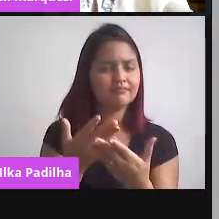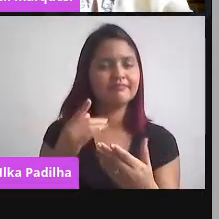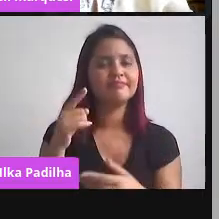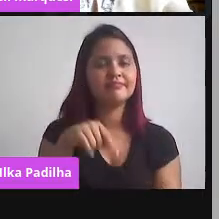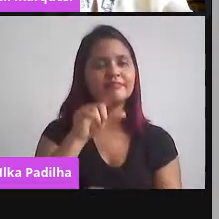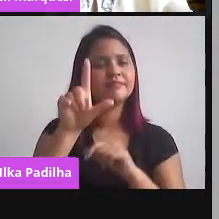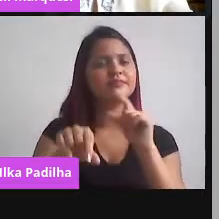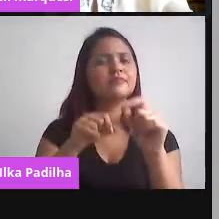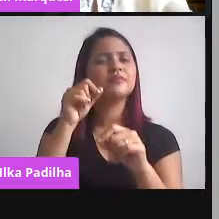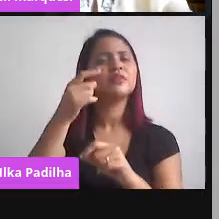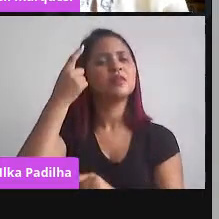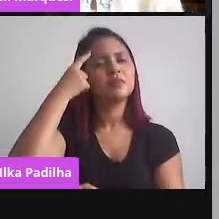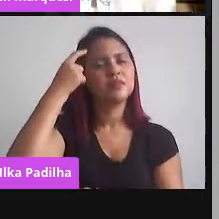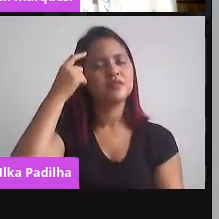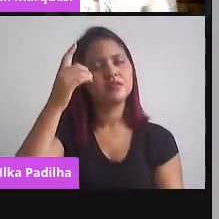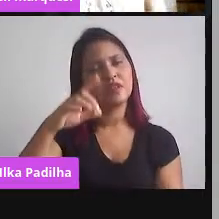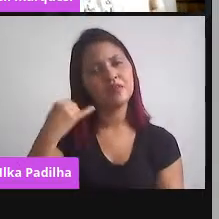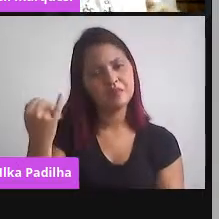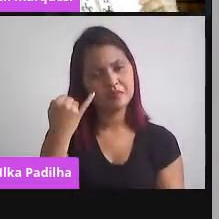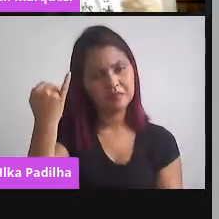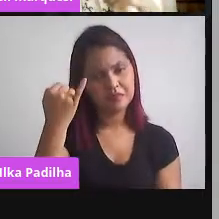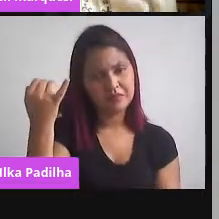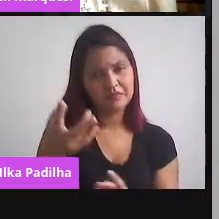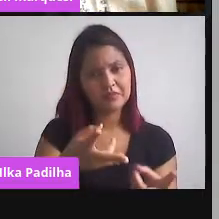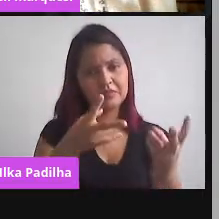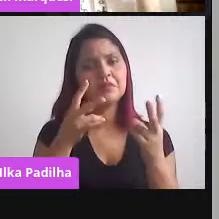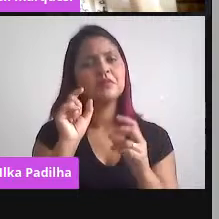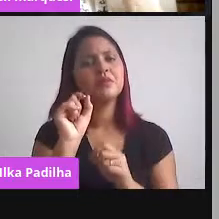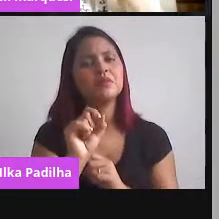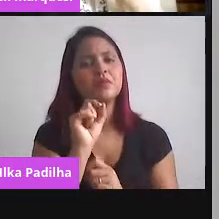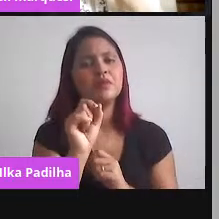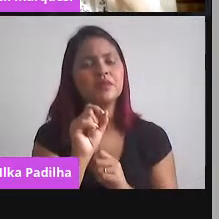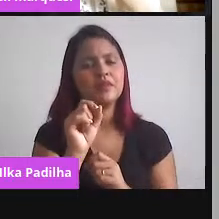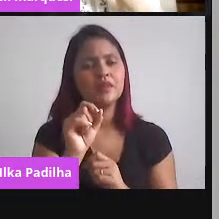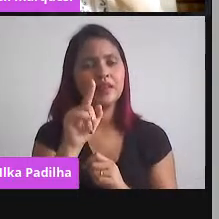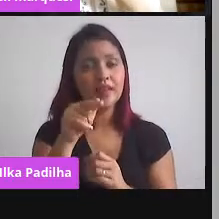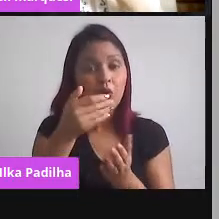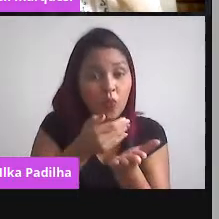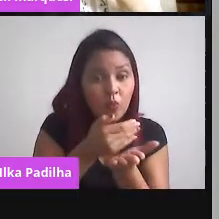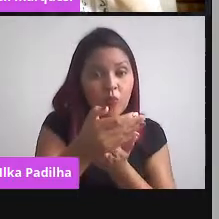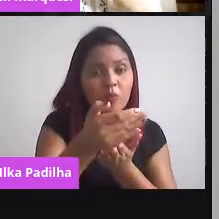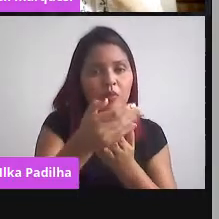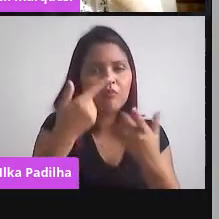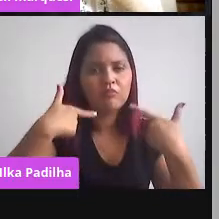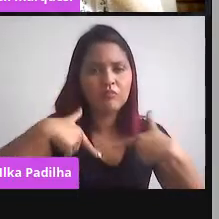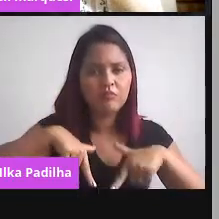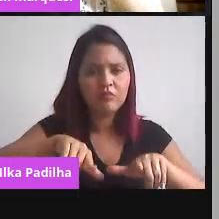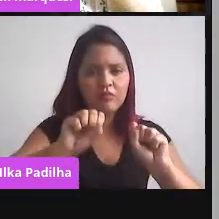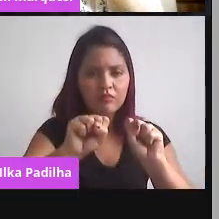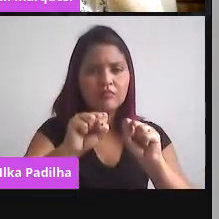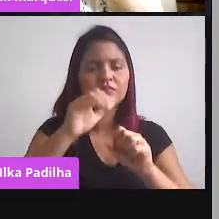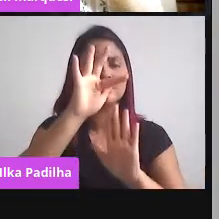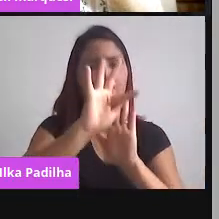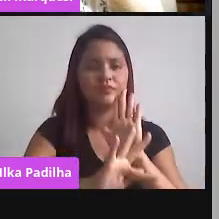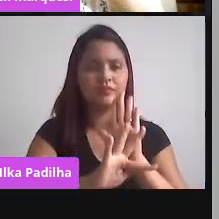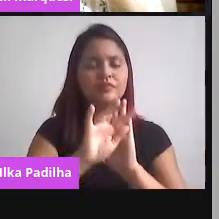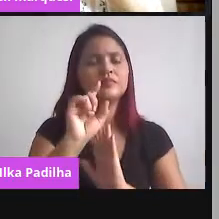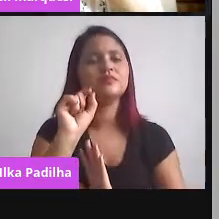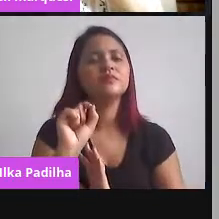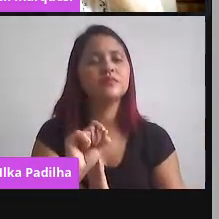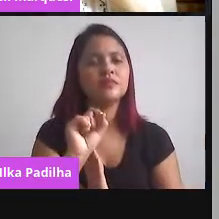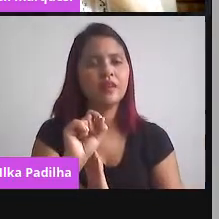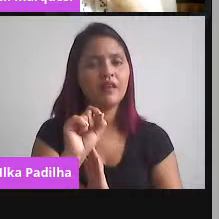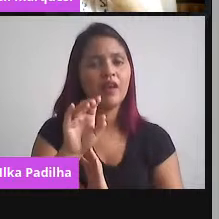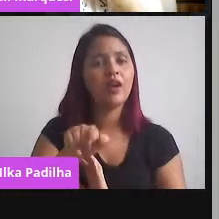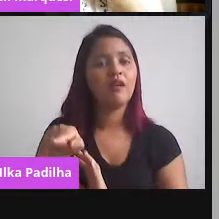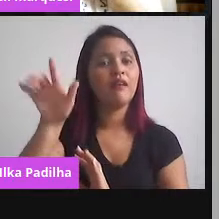nós pensarmos que, realmente, o ponto de partida de uma linguística textual está lá na Europa,